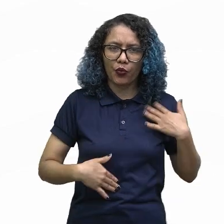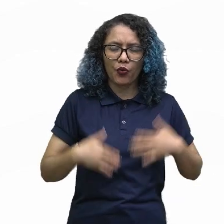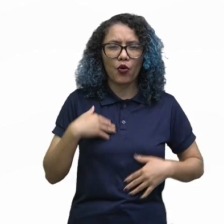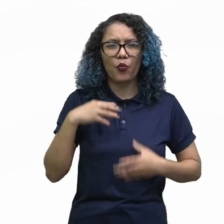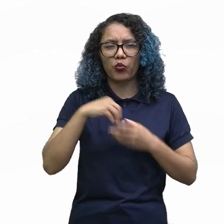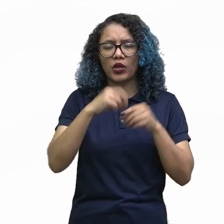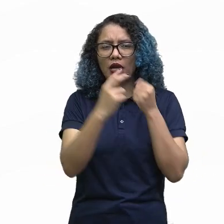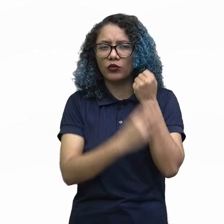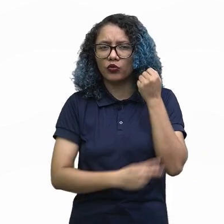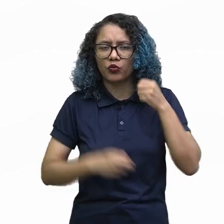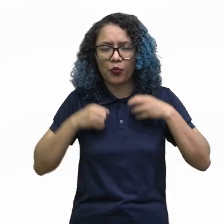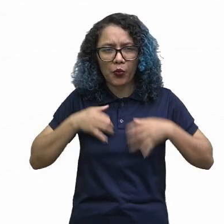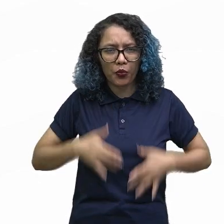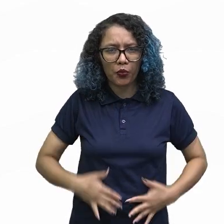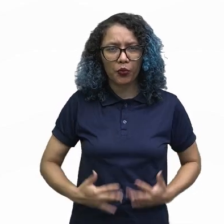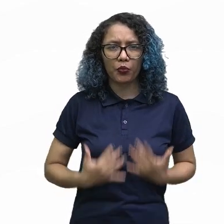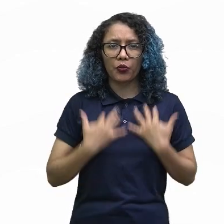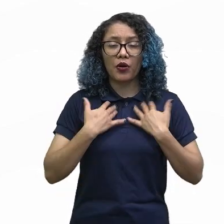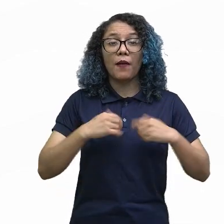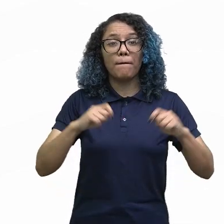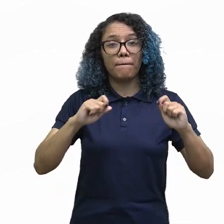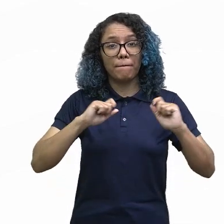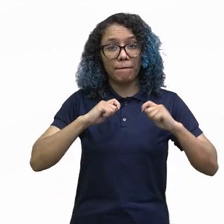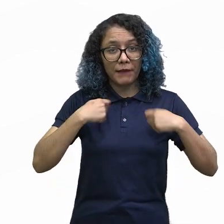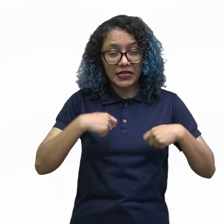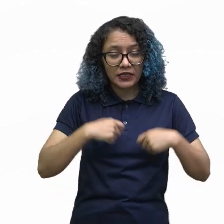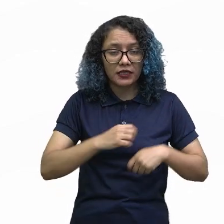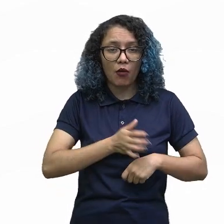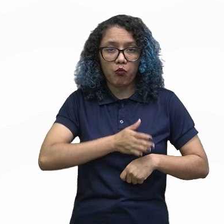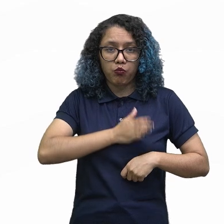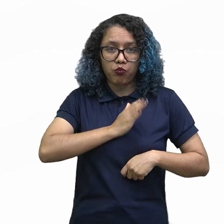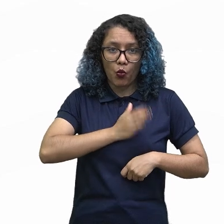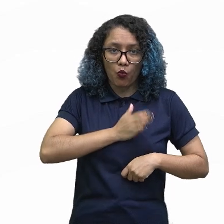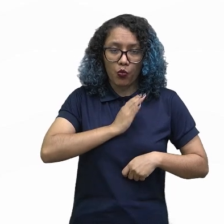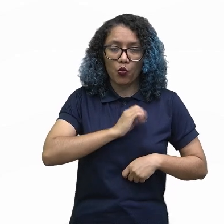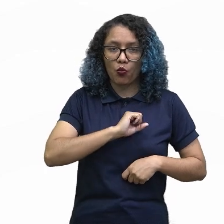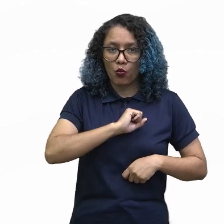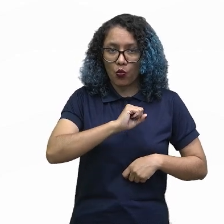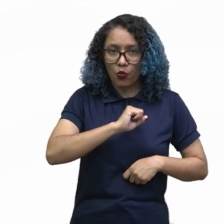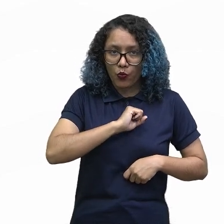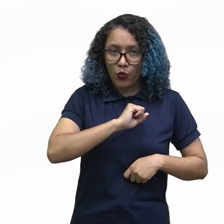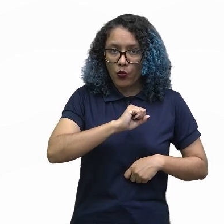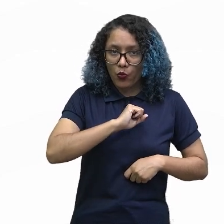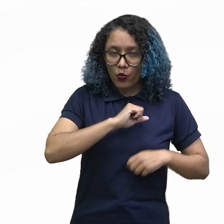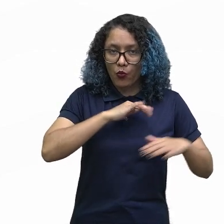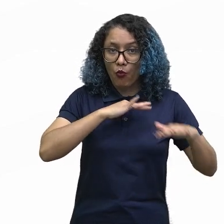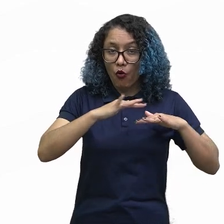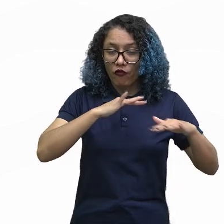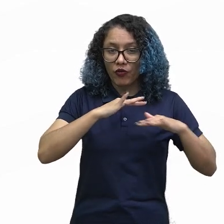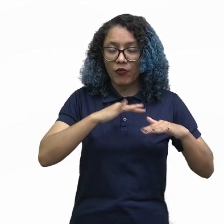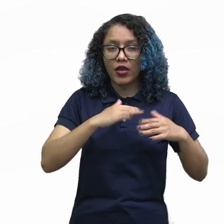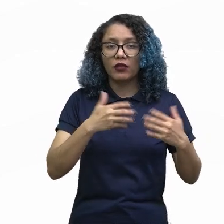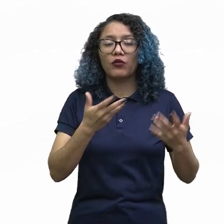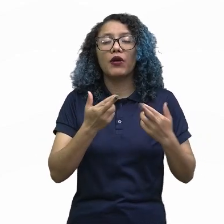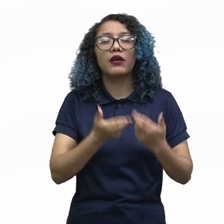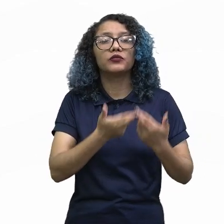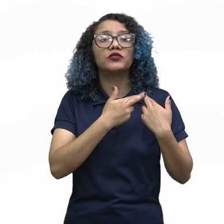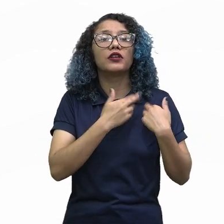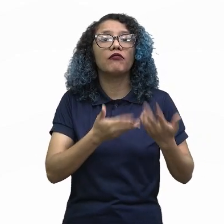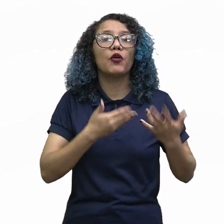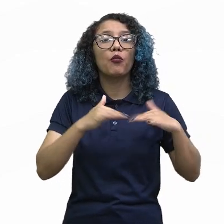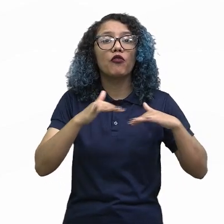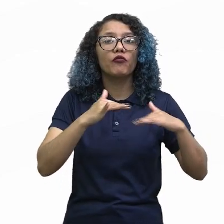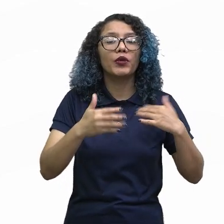vasos sanguíneos, alguém tem que bombear esse sangue. E quem vai fazer essa contração, esse movimento,